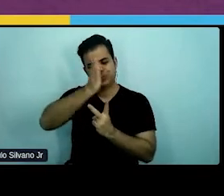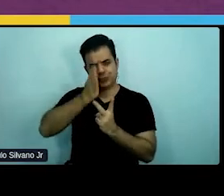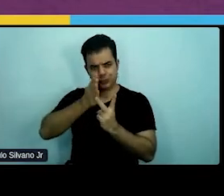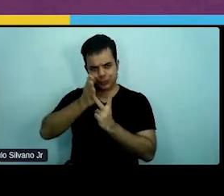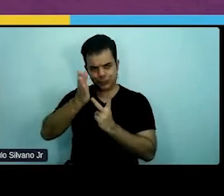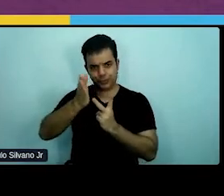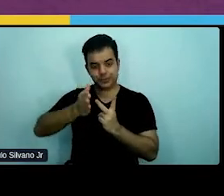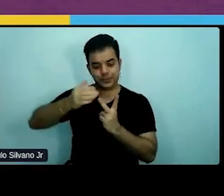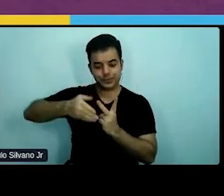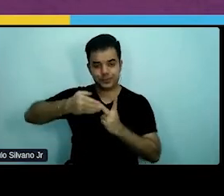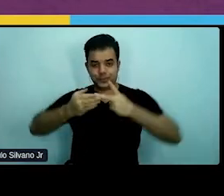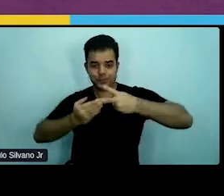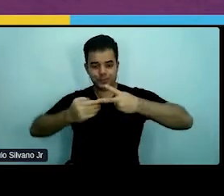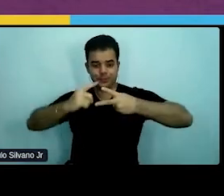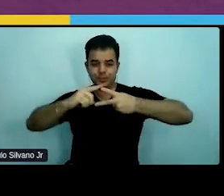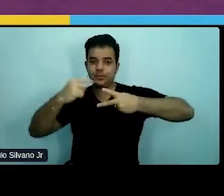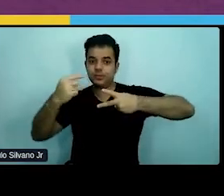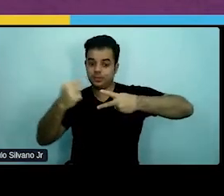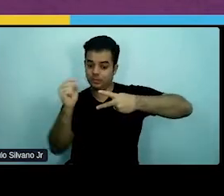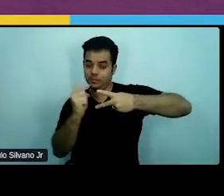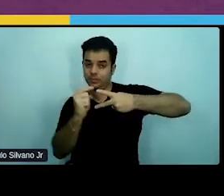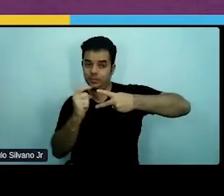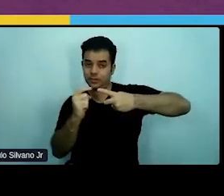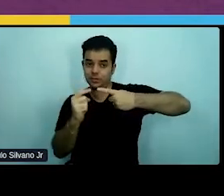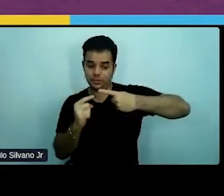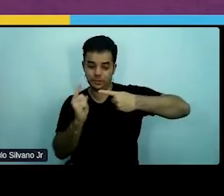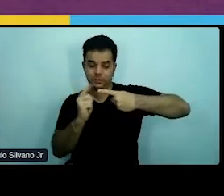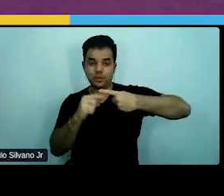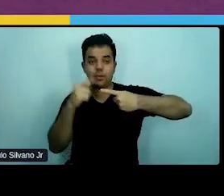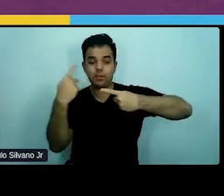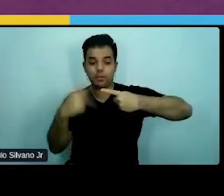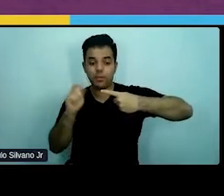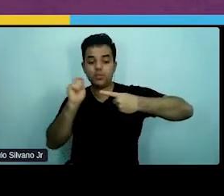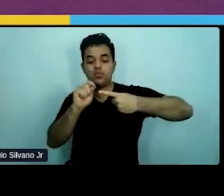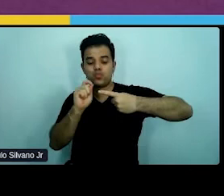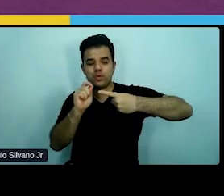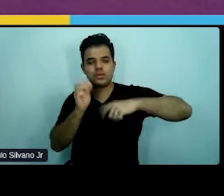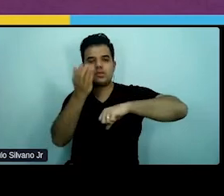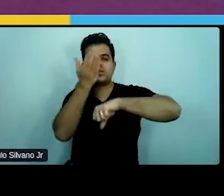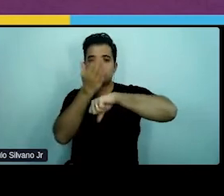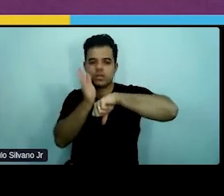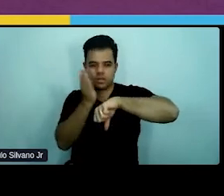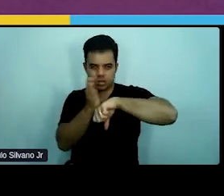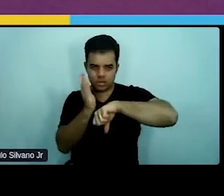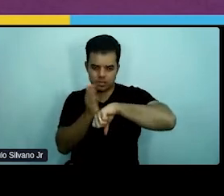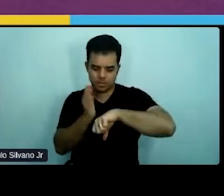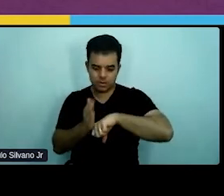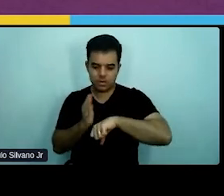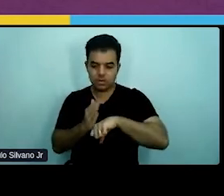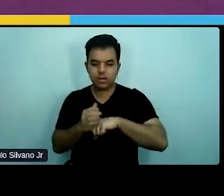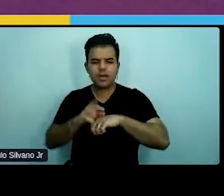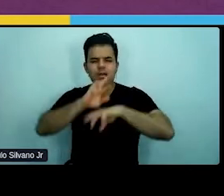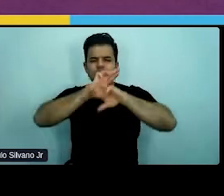etapas, tá? A primeira seria, né, o treinamento, né, onde, de fato, os